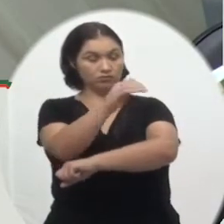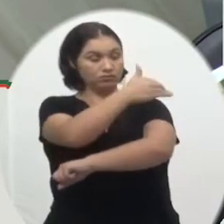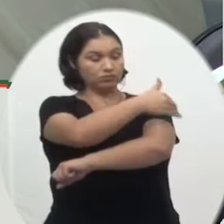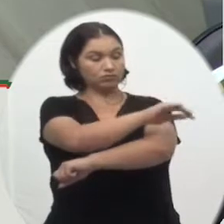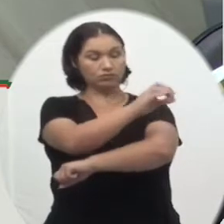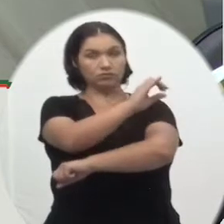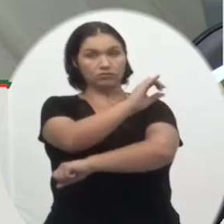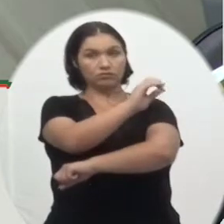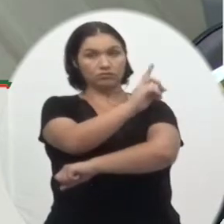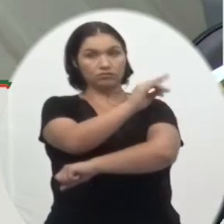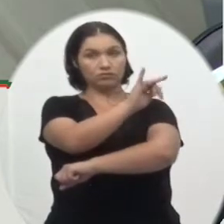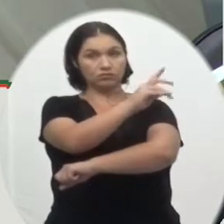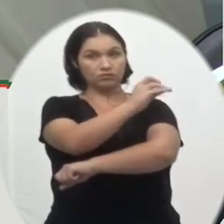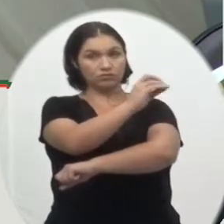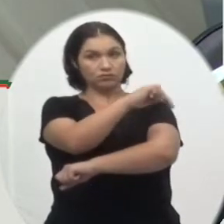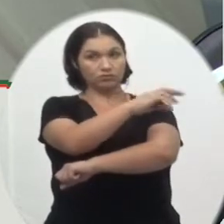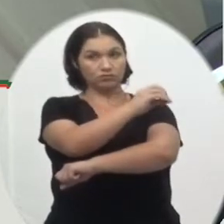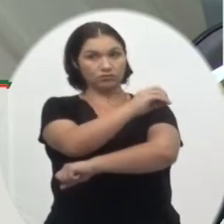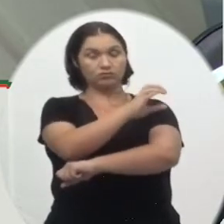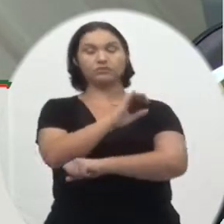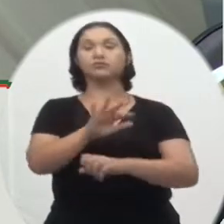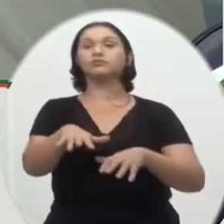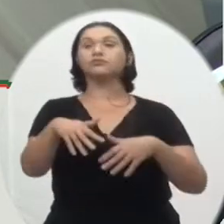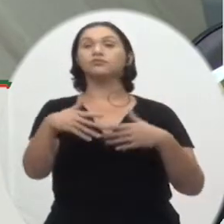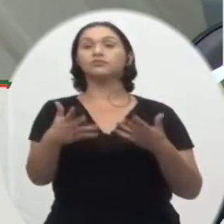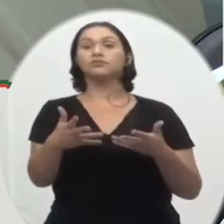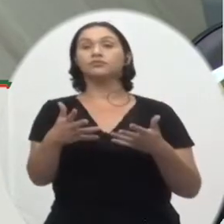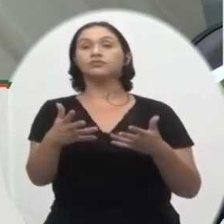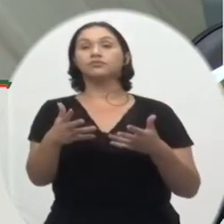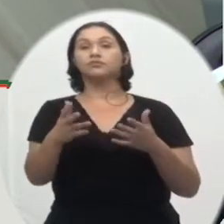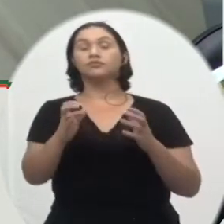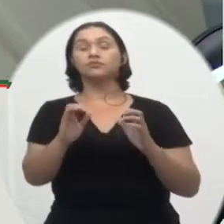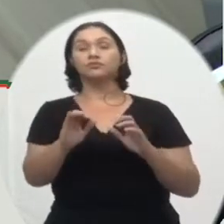Tomé, bairro Pinheirinho. Indicação número